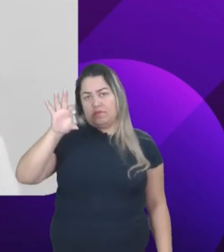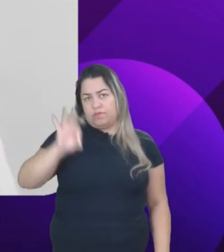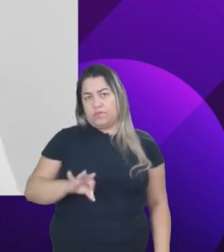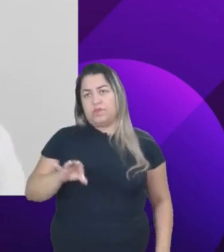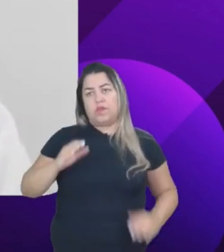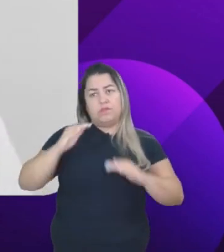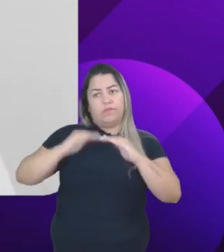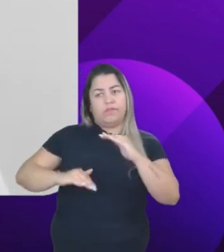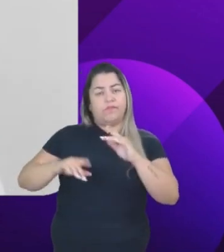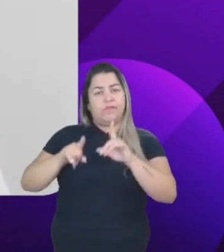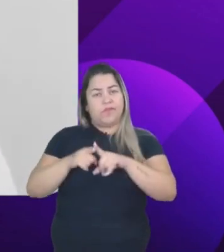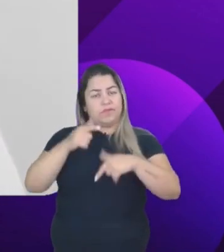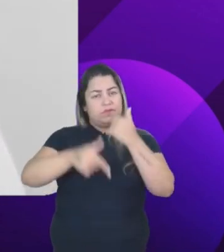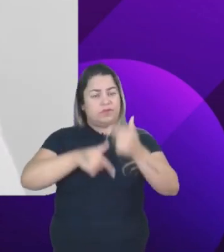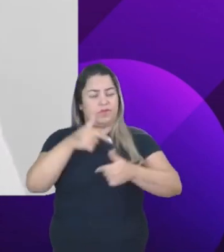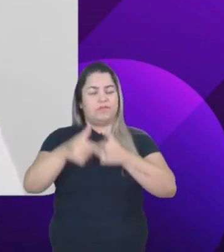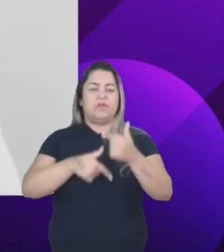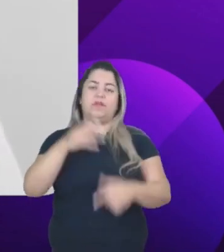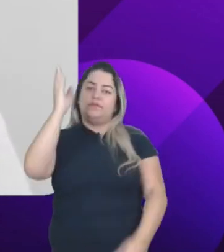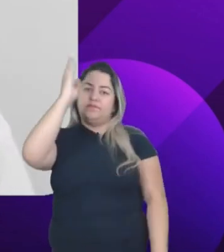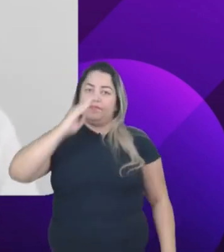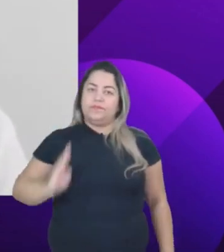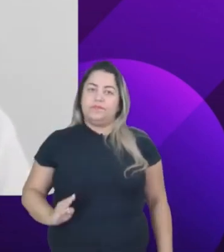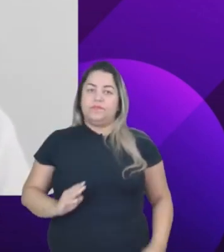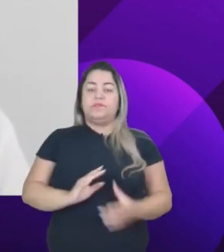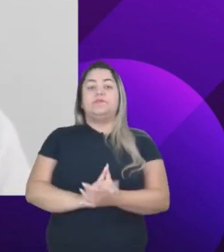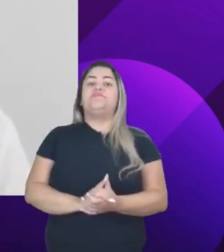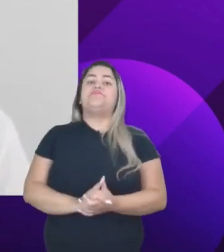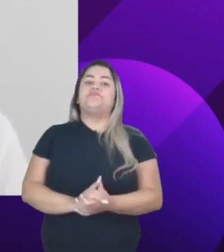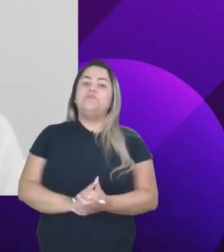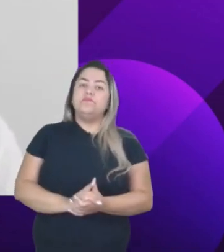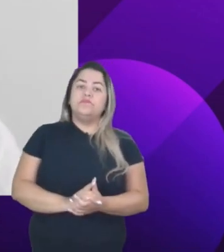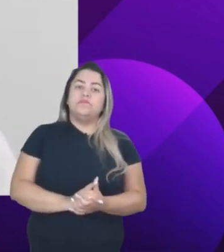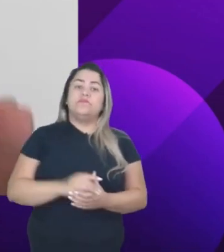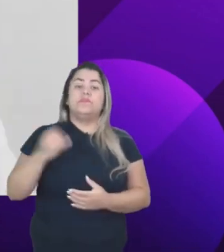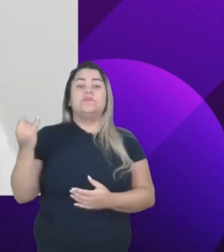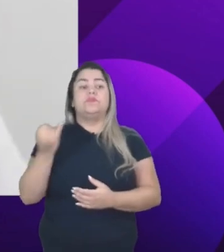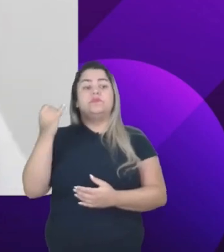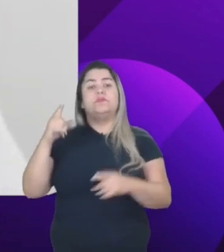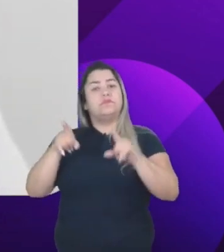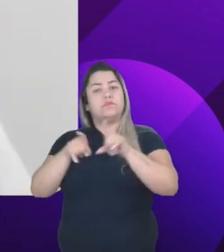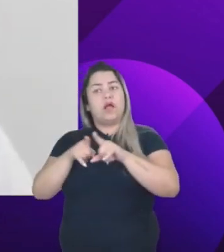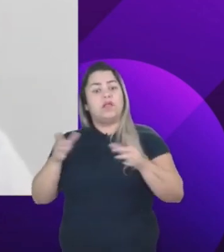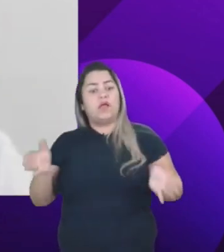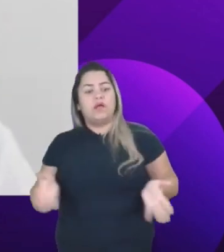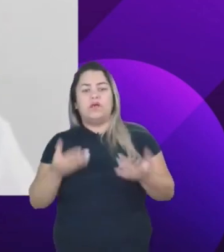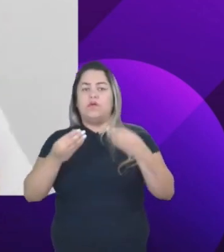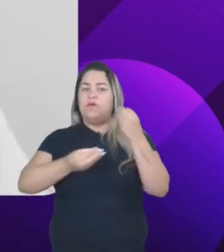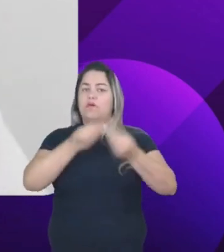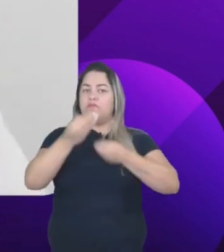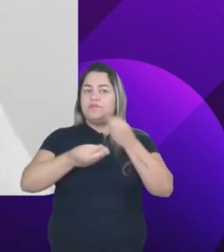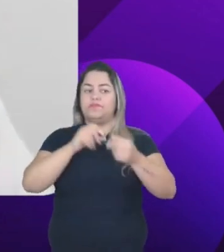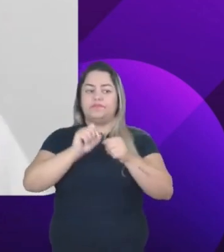19,4% a menos que os trabalhadores do Brasil. Então, é importante que ele vai dar o pontapé para como que nós